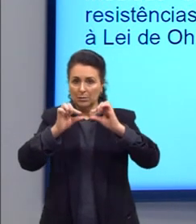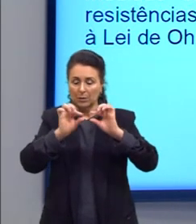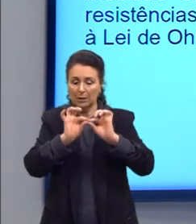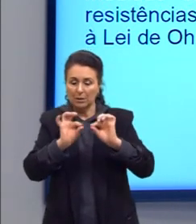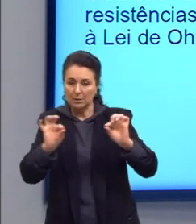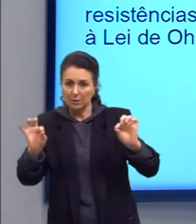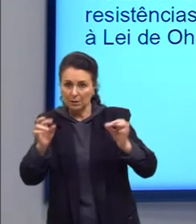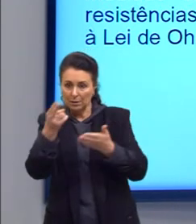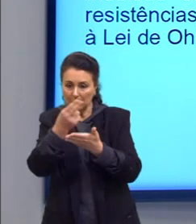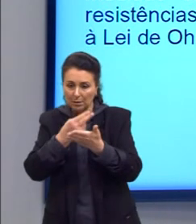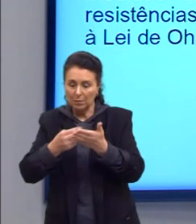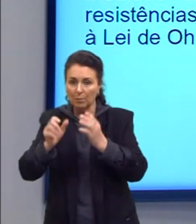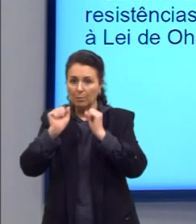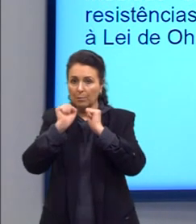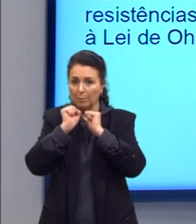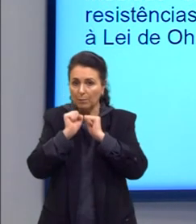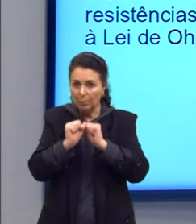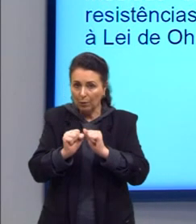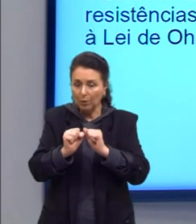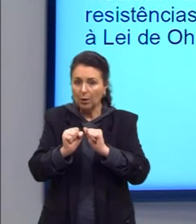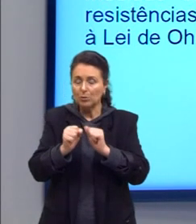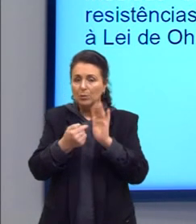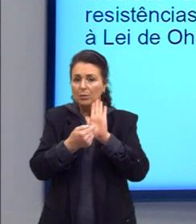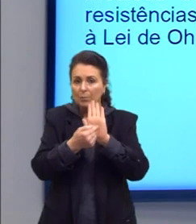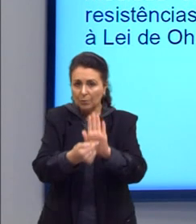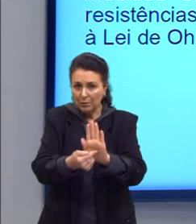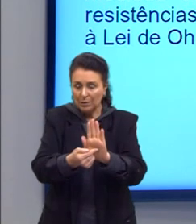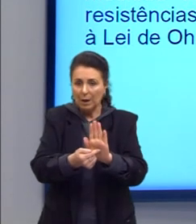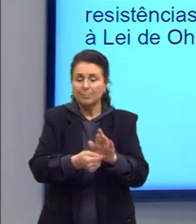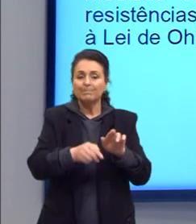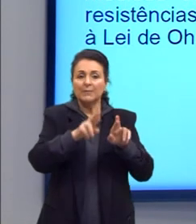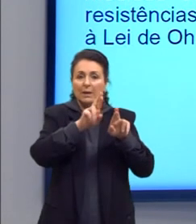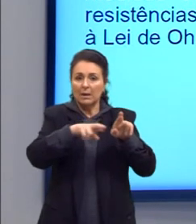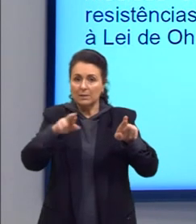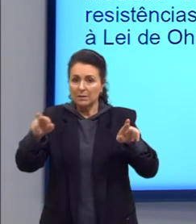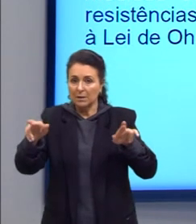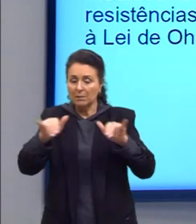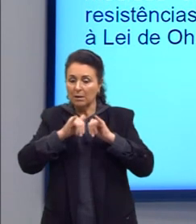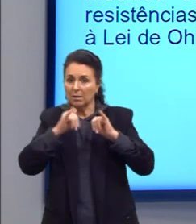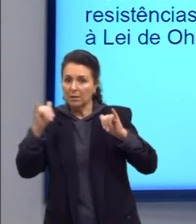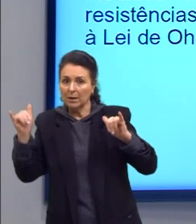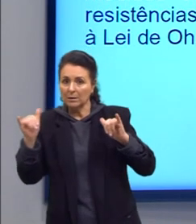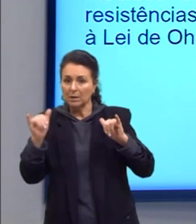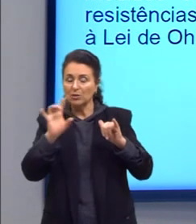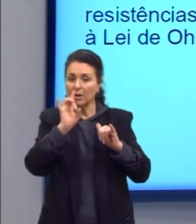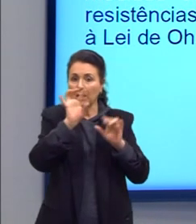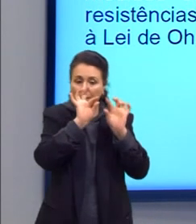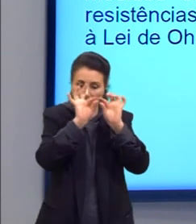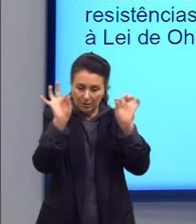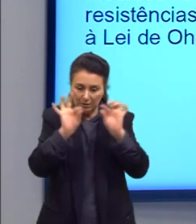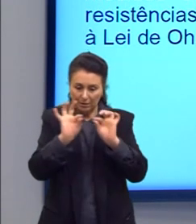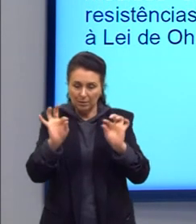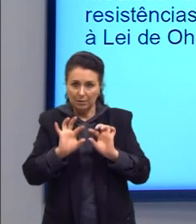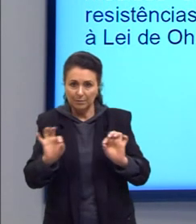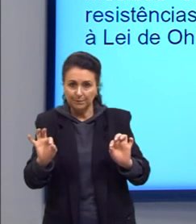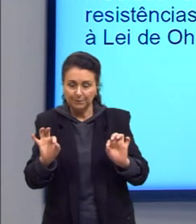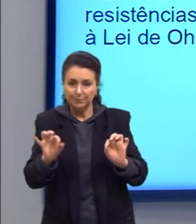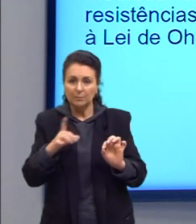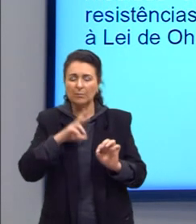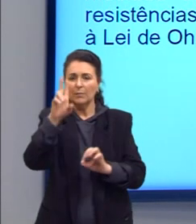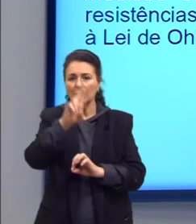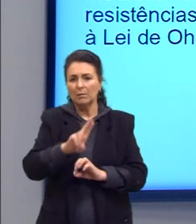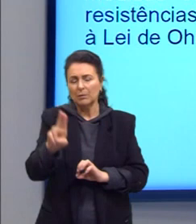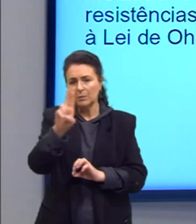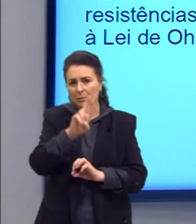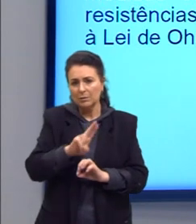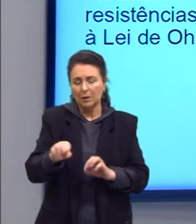desenhadas é possível determinar a resistência elétrica de cada traçado produzido no esquema foram